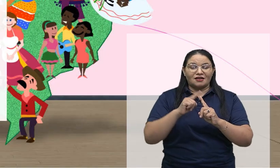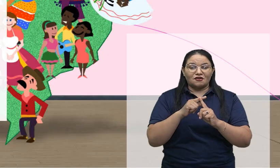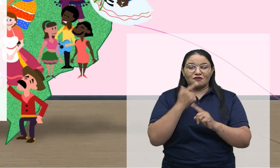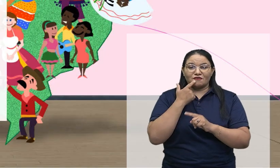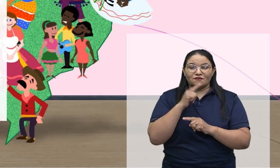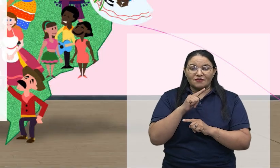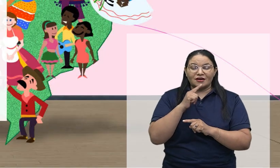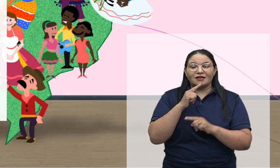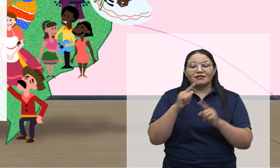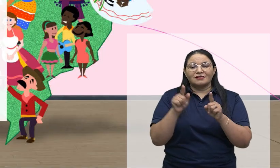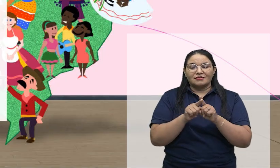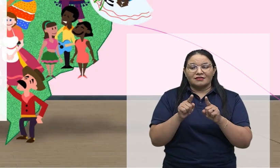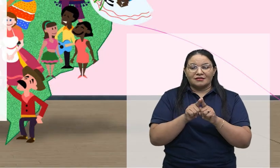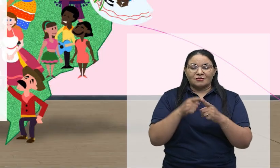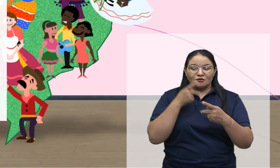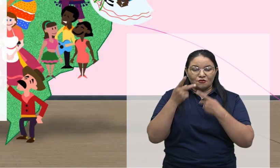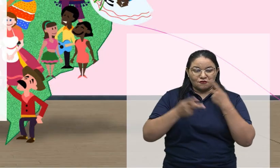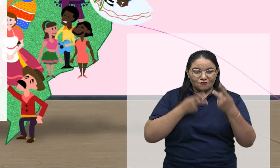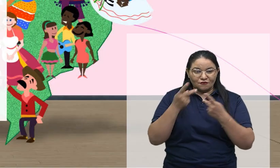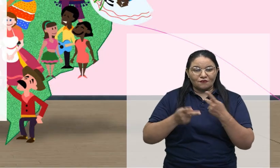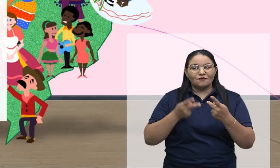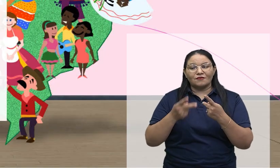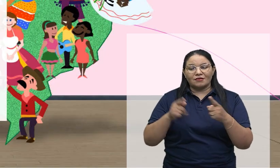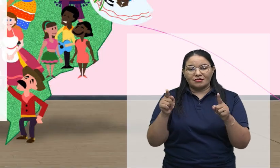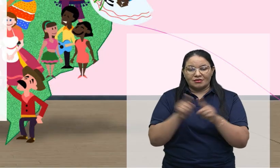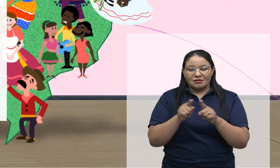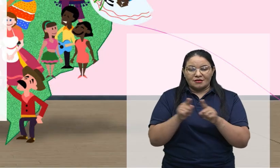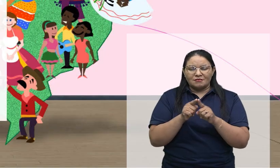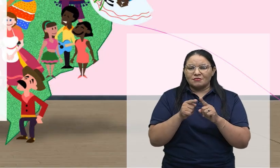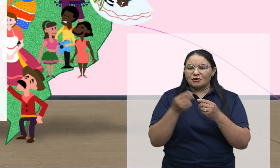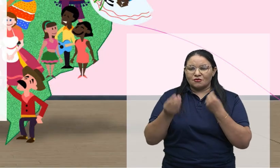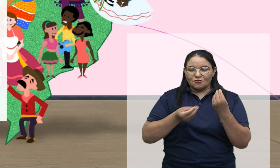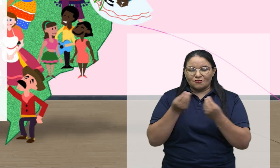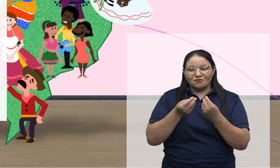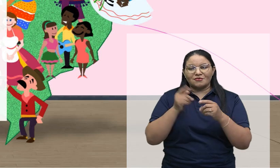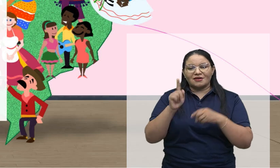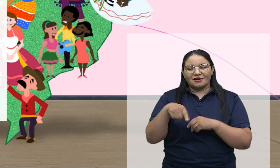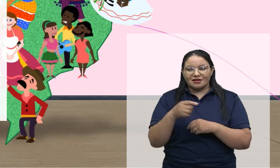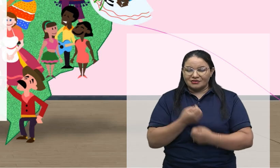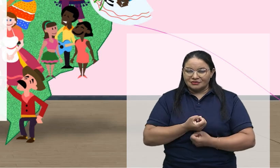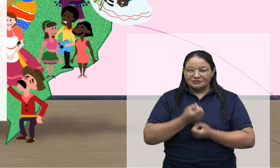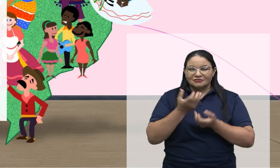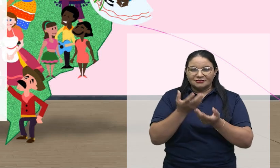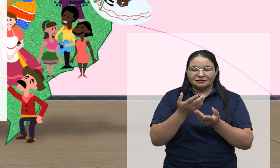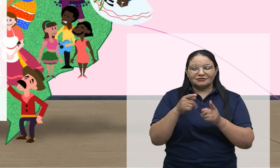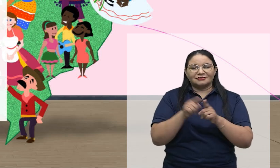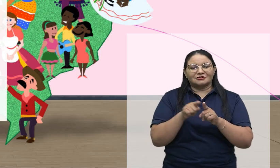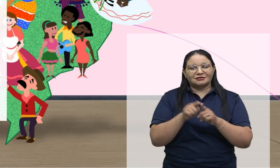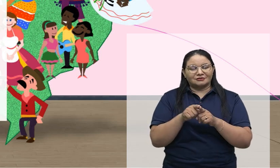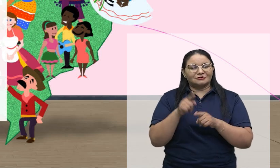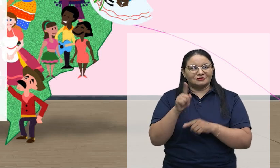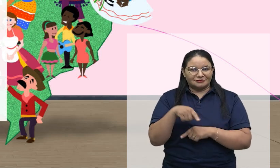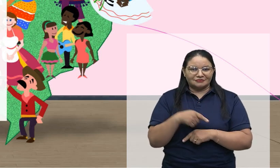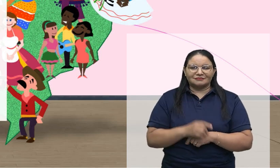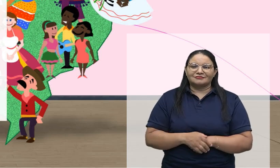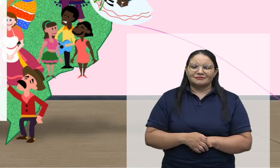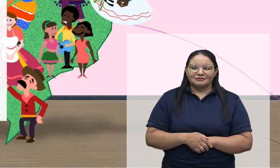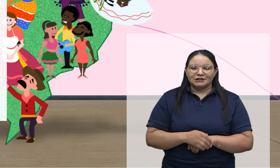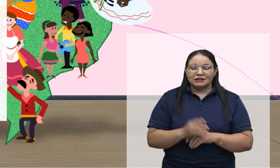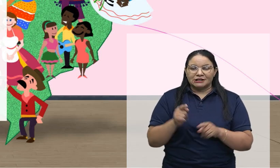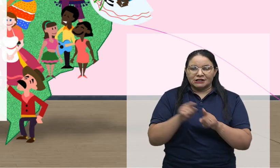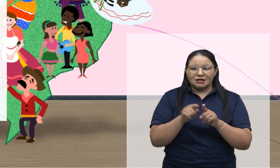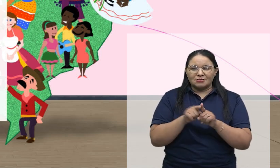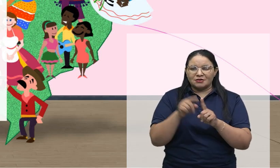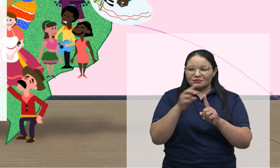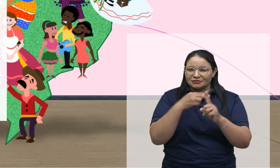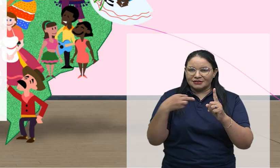eu coloco aqui o contexto do falar, é trazendo para as expressões, manifestações. Então, dentro desse olhar